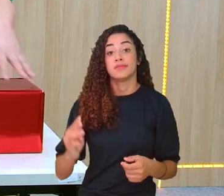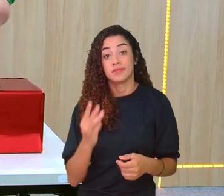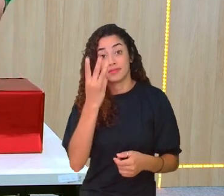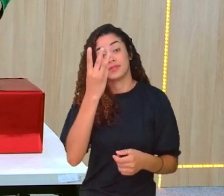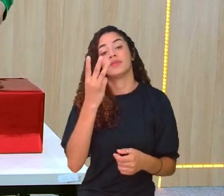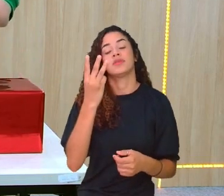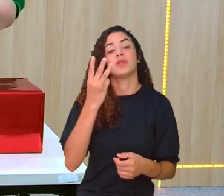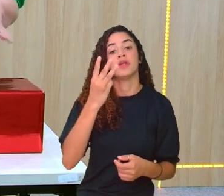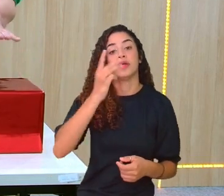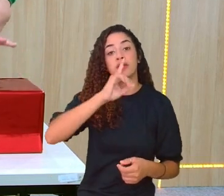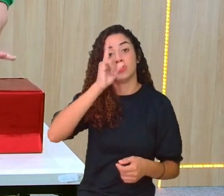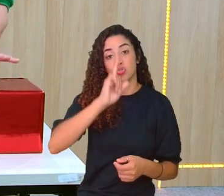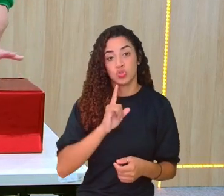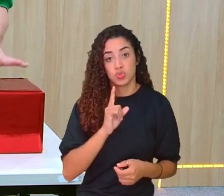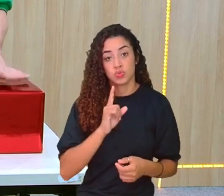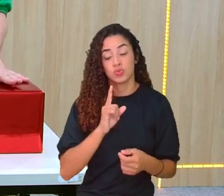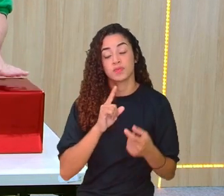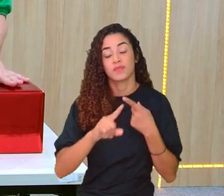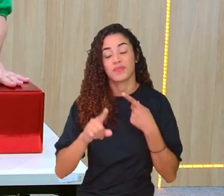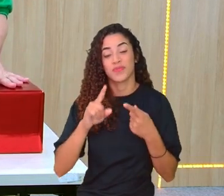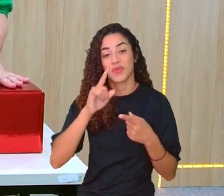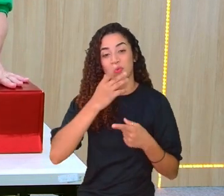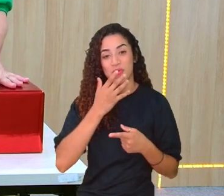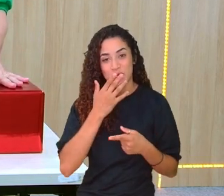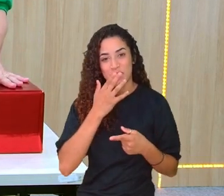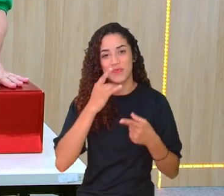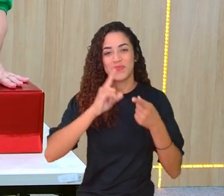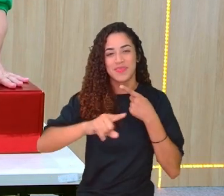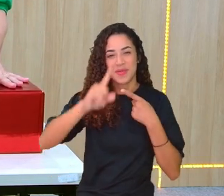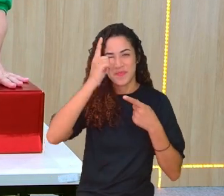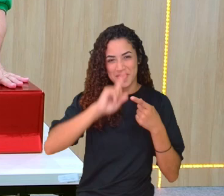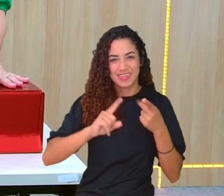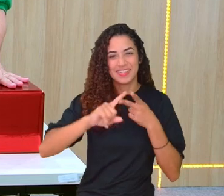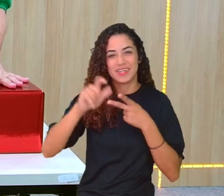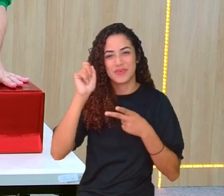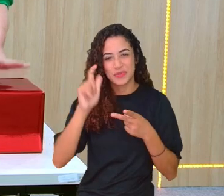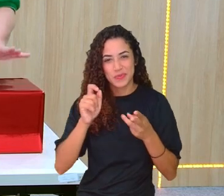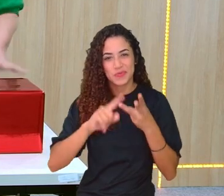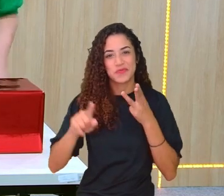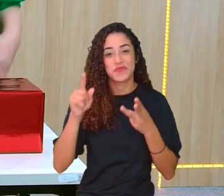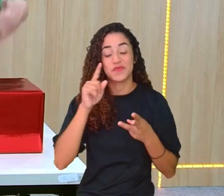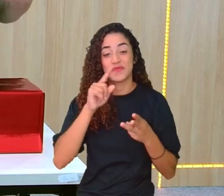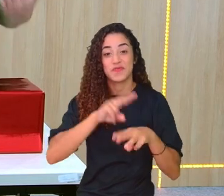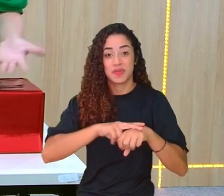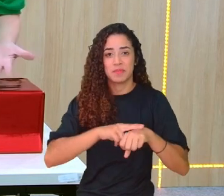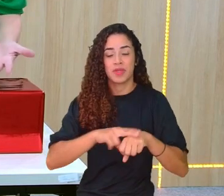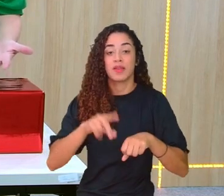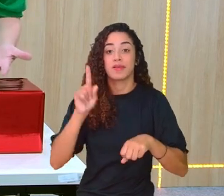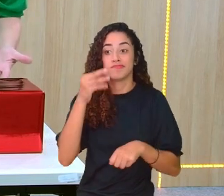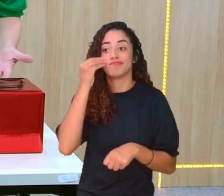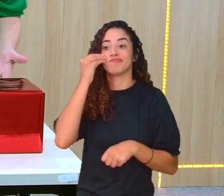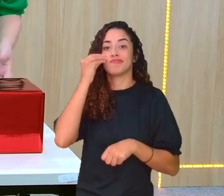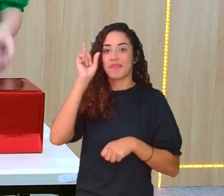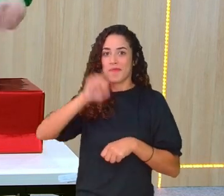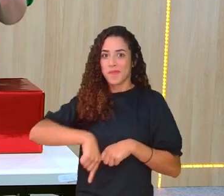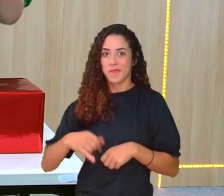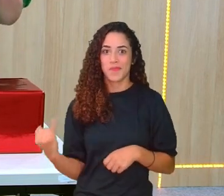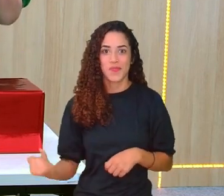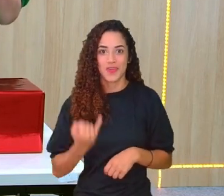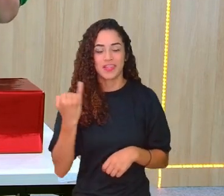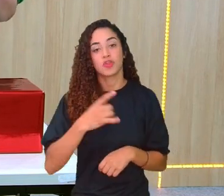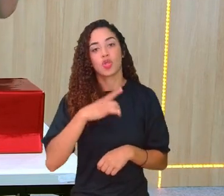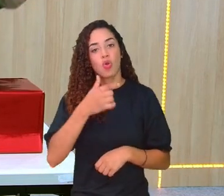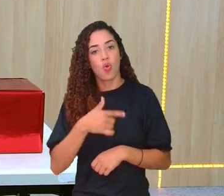3 cores para vocês fazerem este experimento, que é muito importante, tá? Qual é a outra opção?